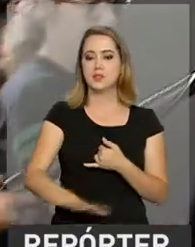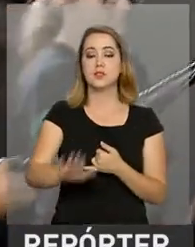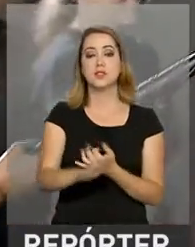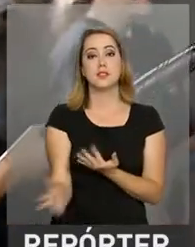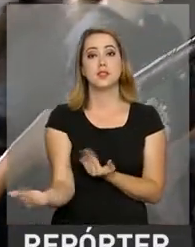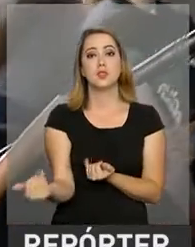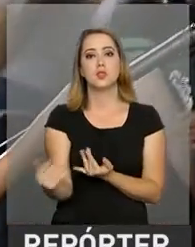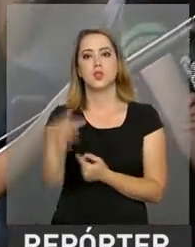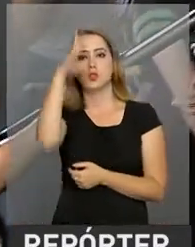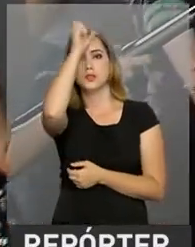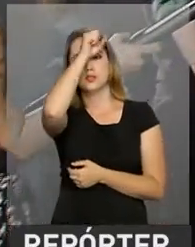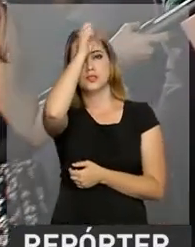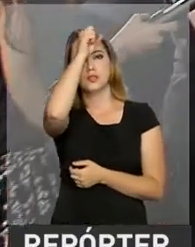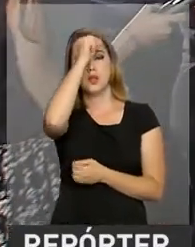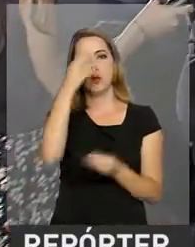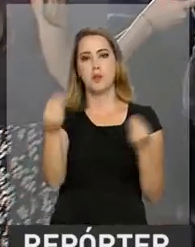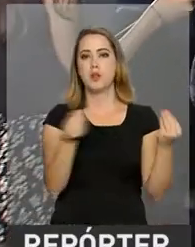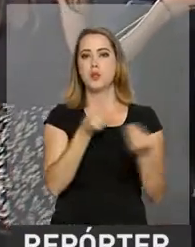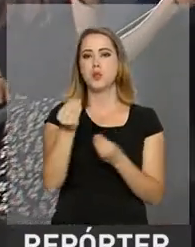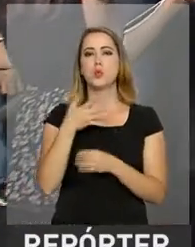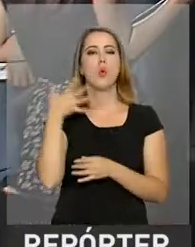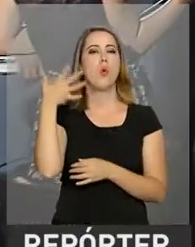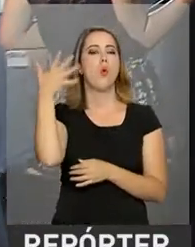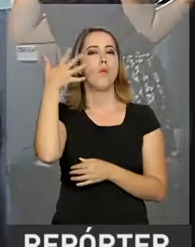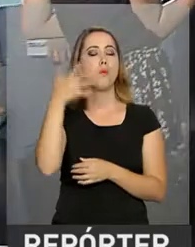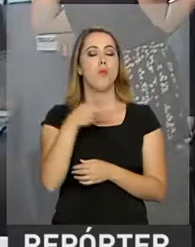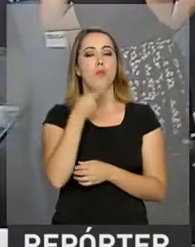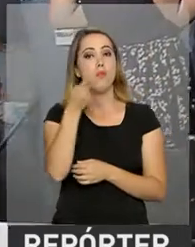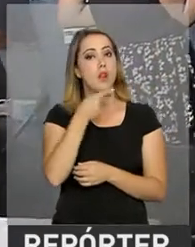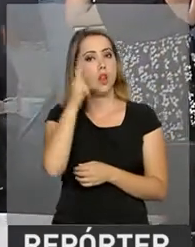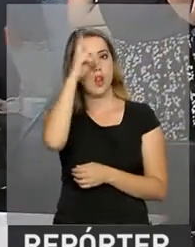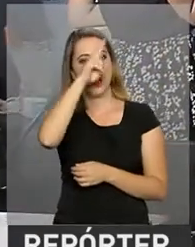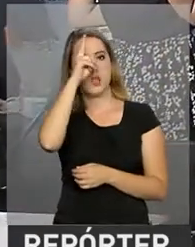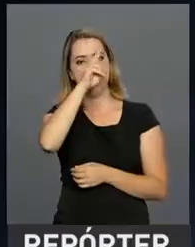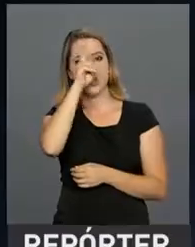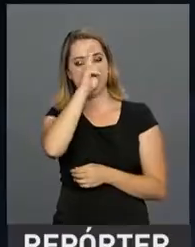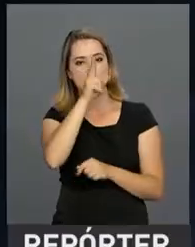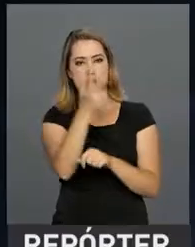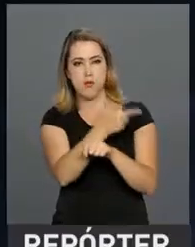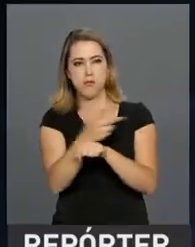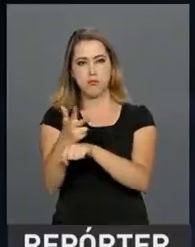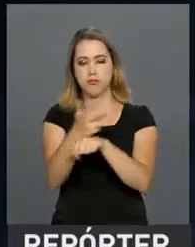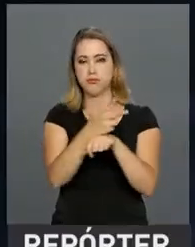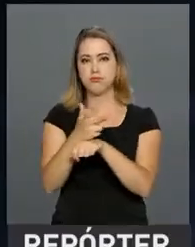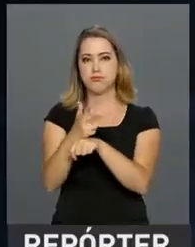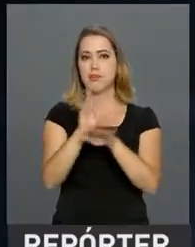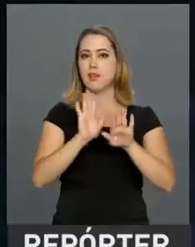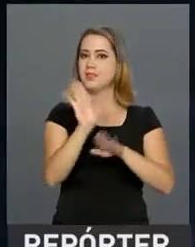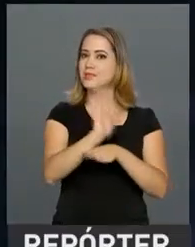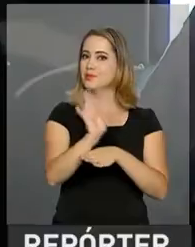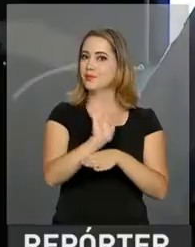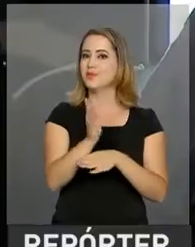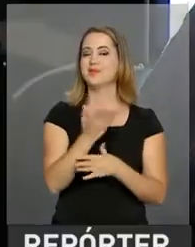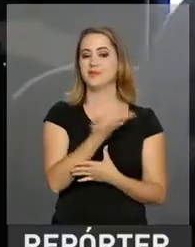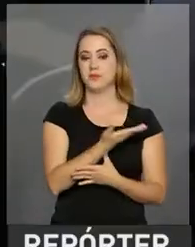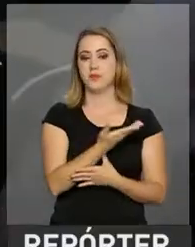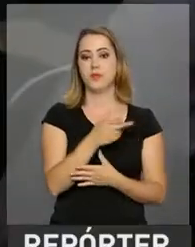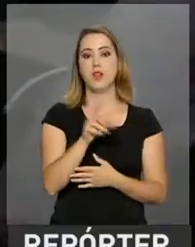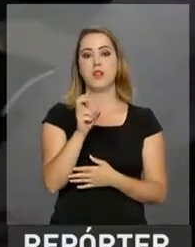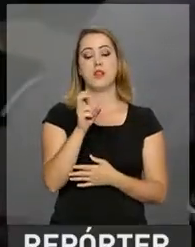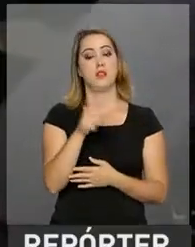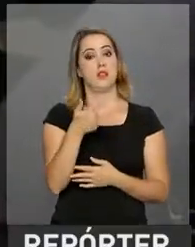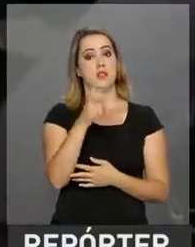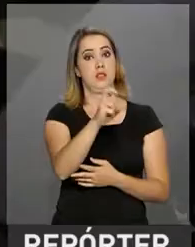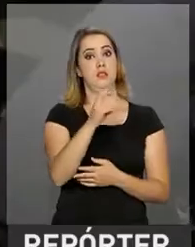adolescentes aprendem na oficina como contar histórias através das câmeras de cinema. Manuela tem 15 anos, para ela fazer filmes é